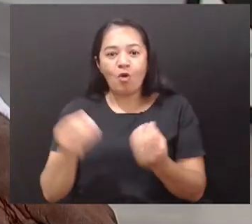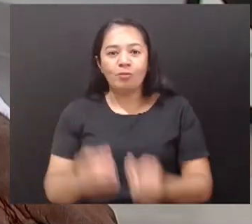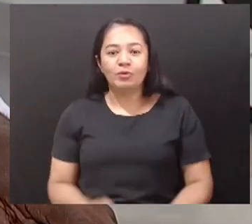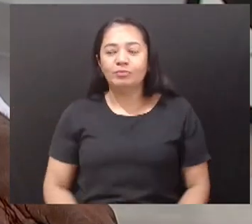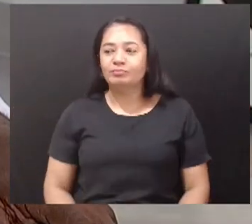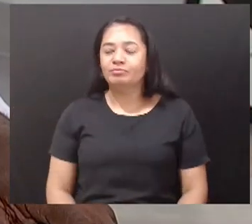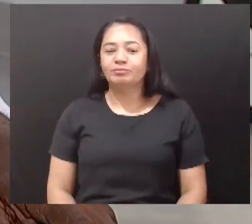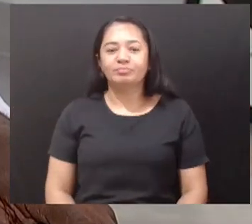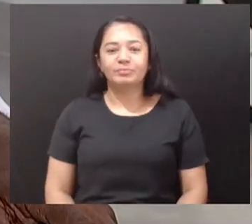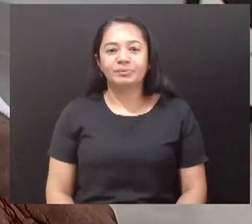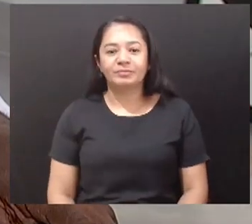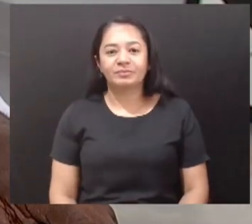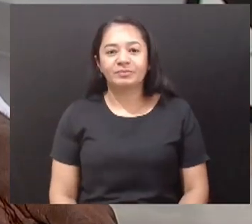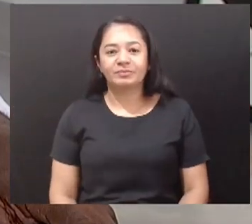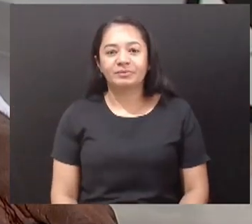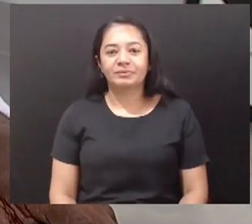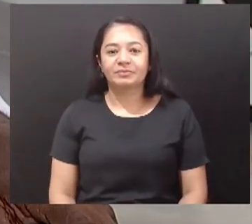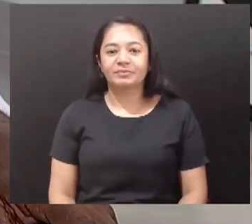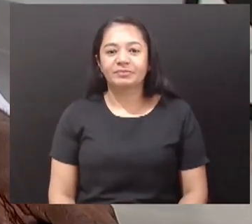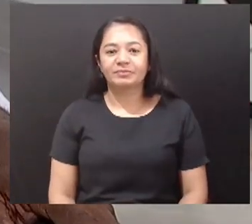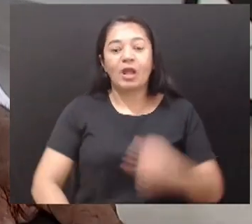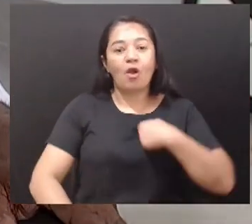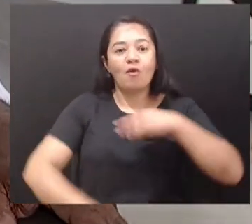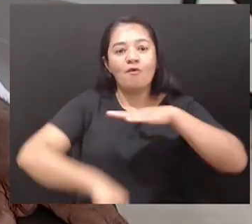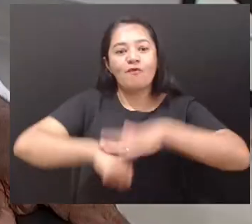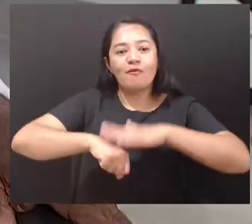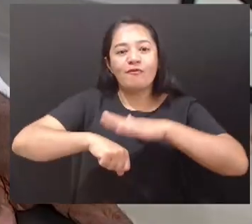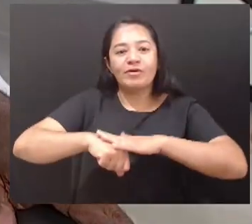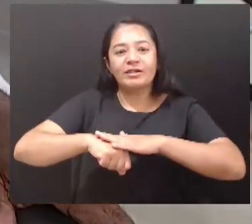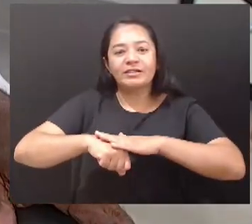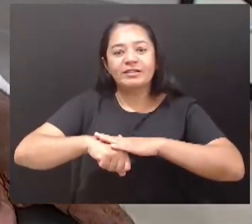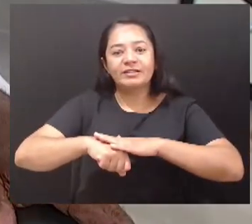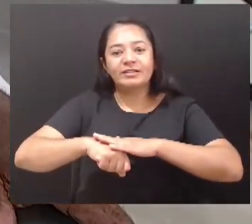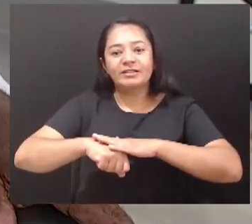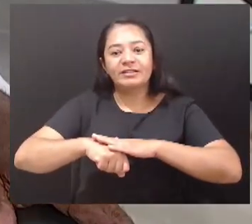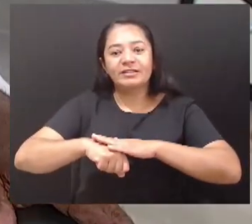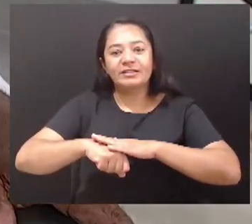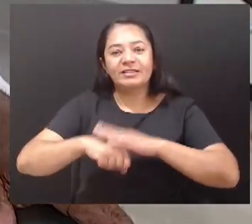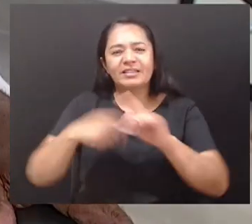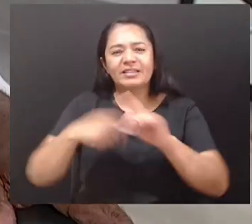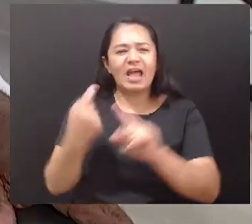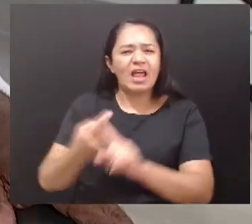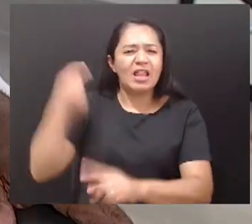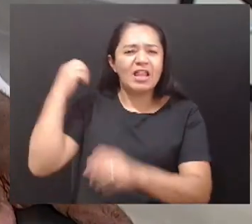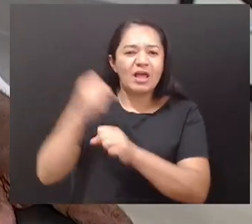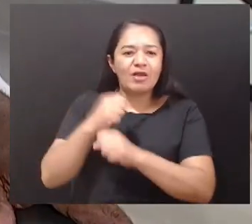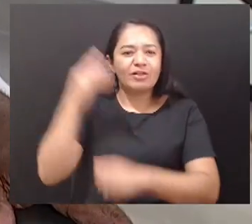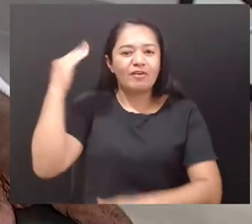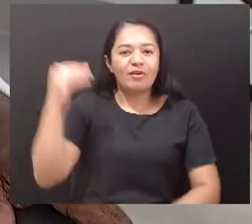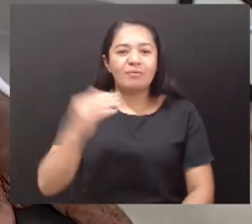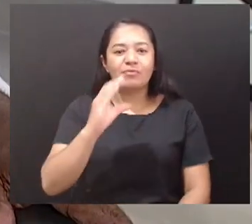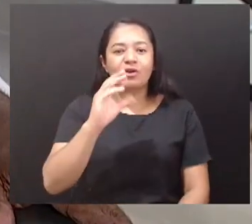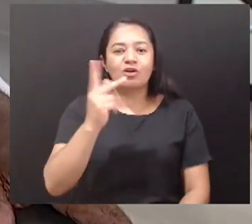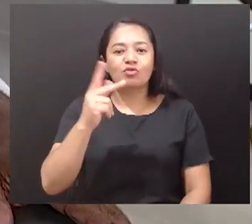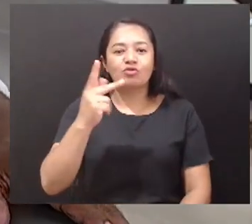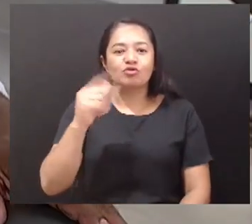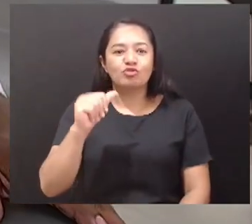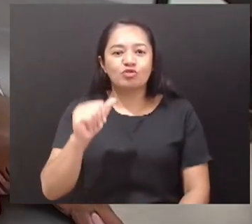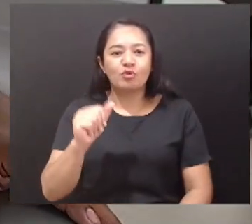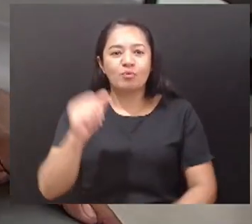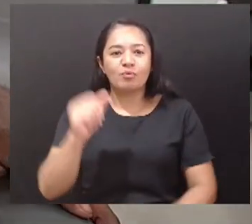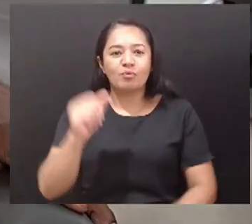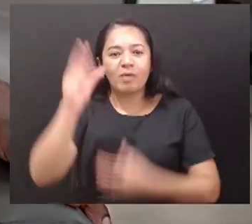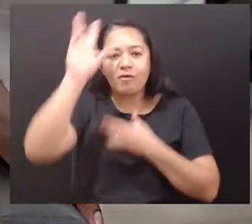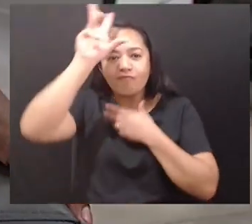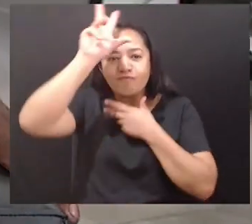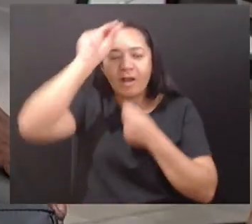eu peguei e falei, vou fazer, na época estava em alta o chupa-cabra, eu falei, vou fazer esse chupa-cabra na cabeça de alguém, porque daí não tem como a